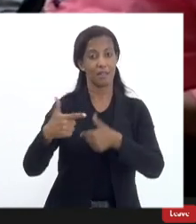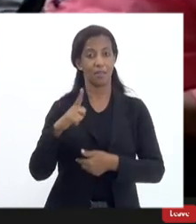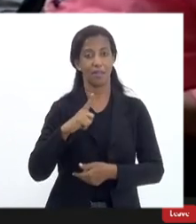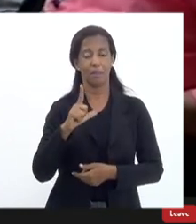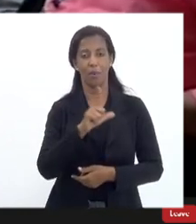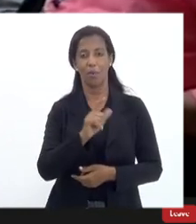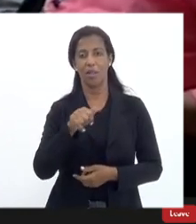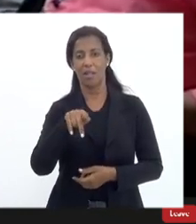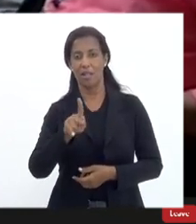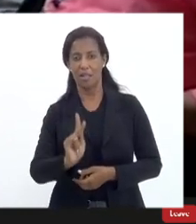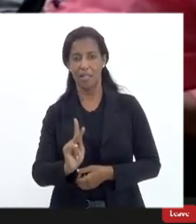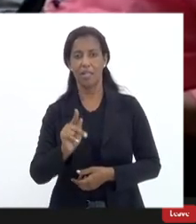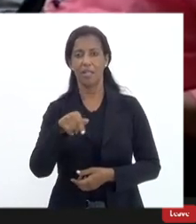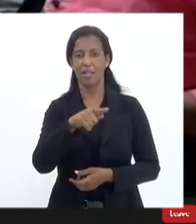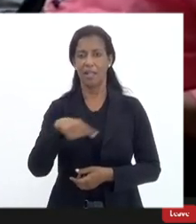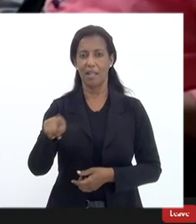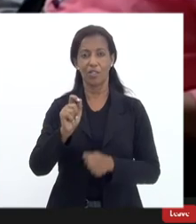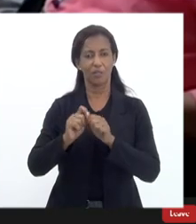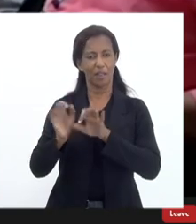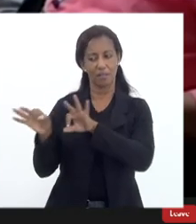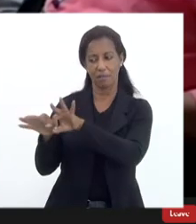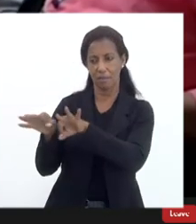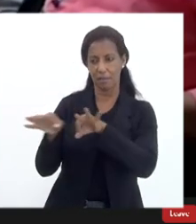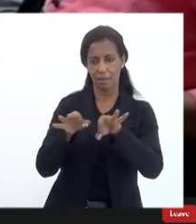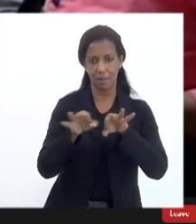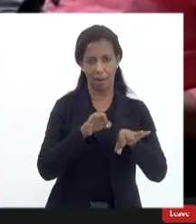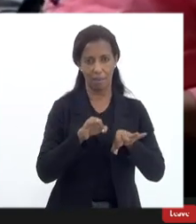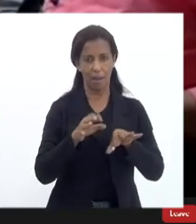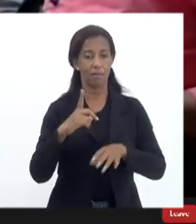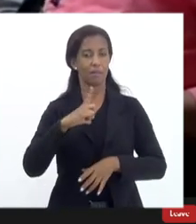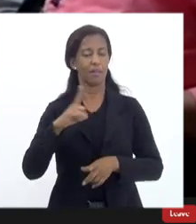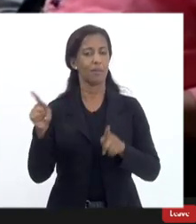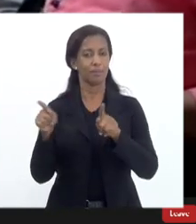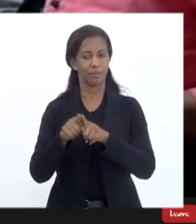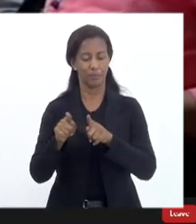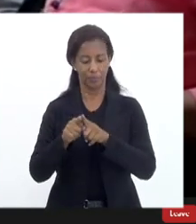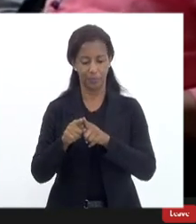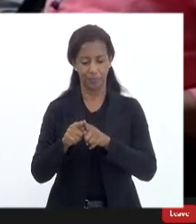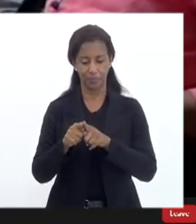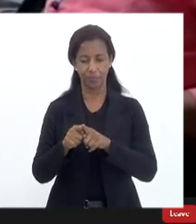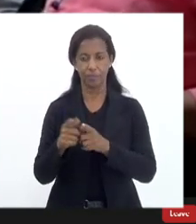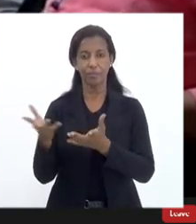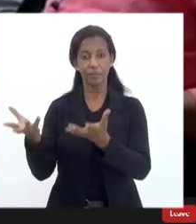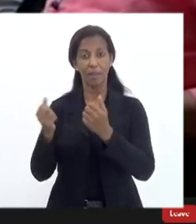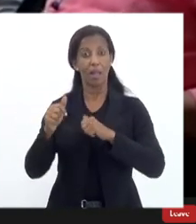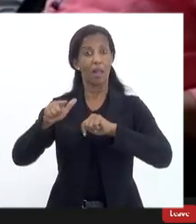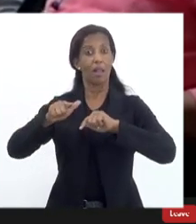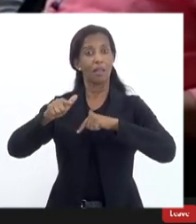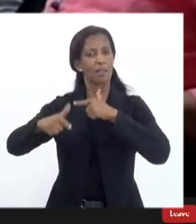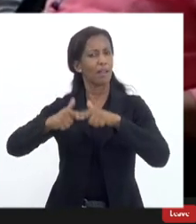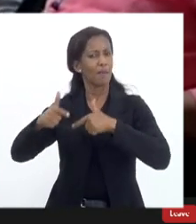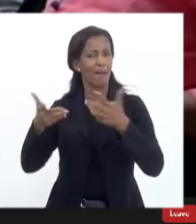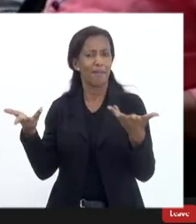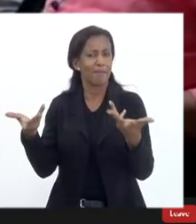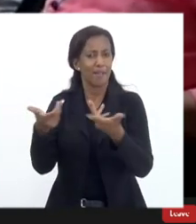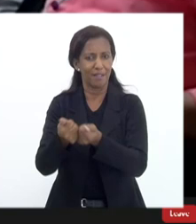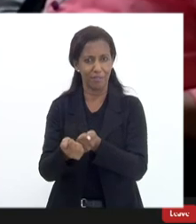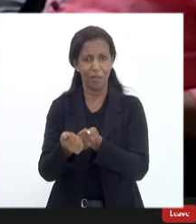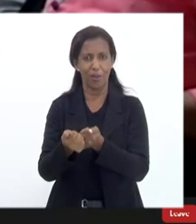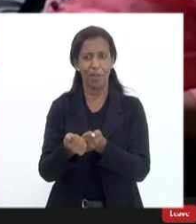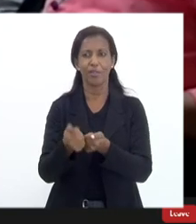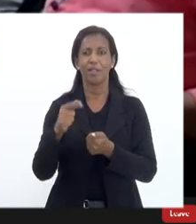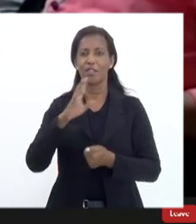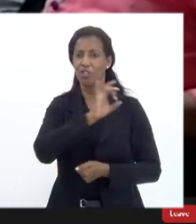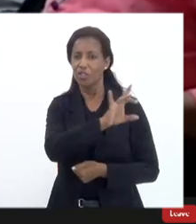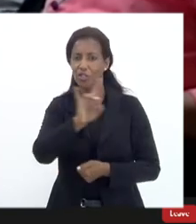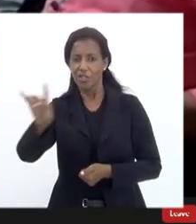eles hospedam, né, todo o trabalho realizado. Temos recebido trabalhos maravilhosos das unidades